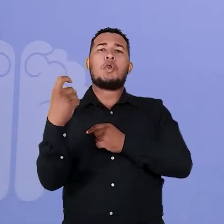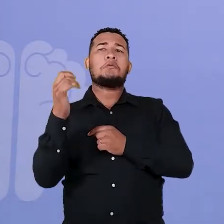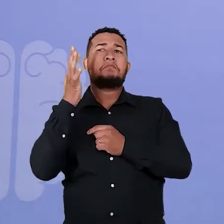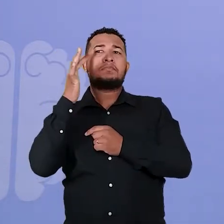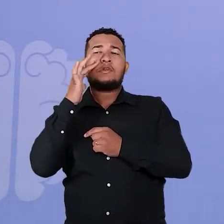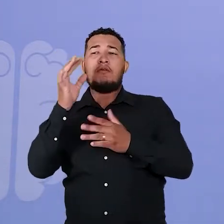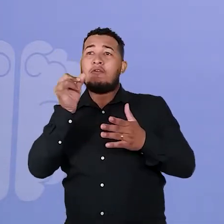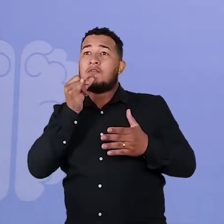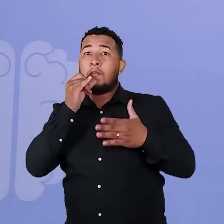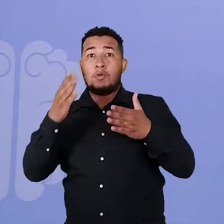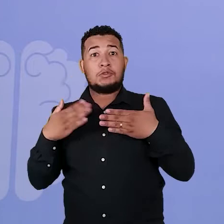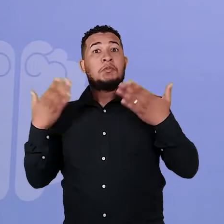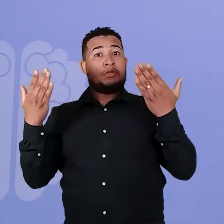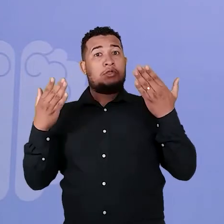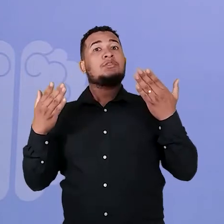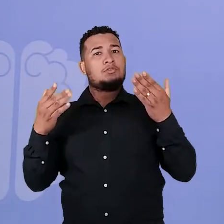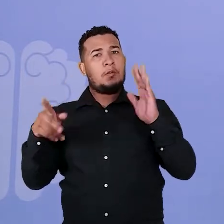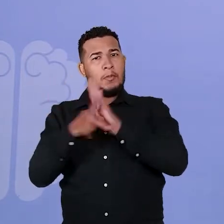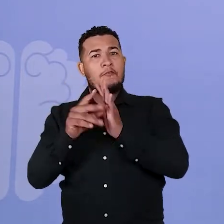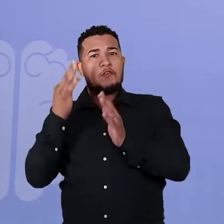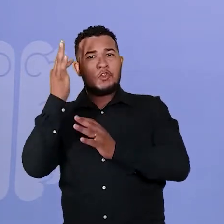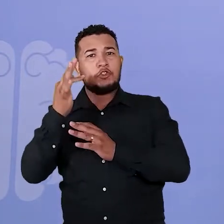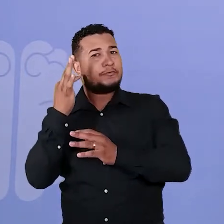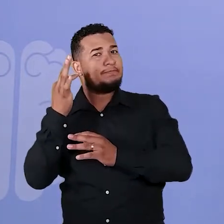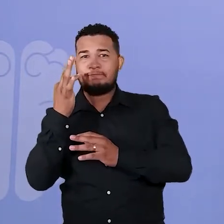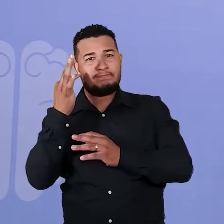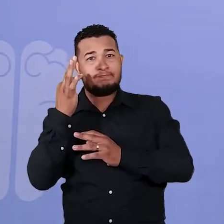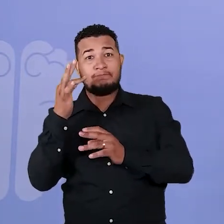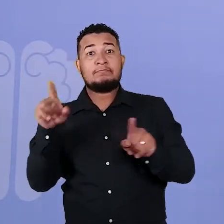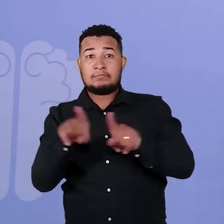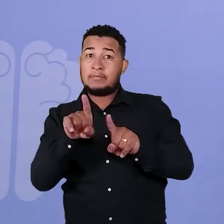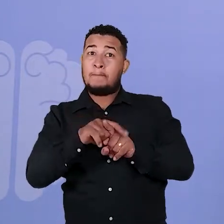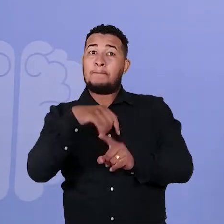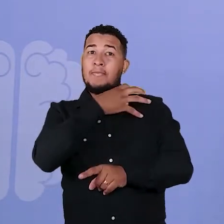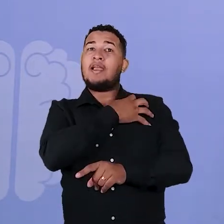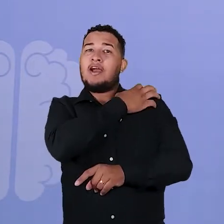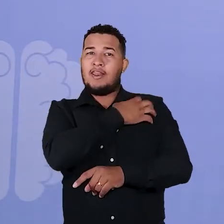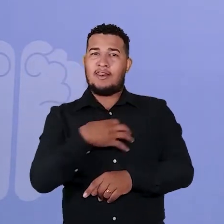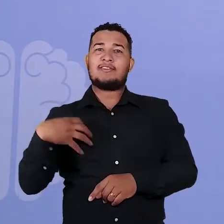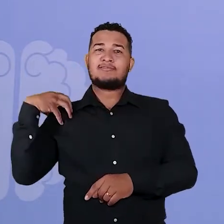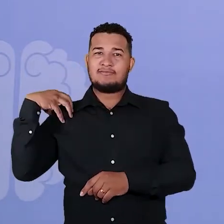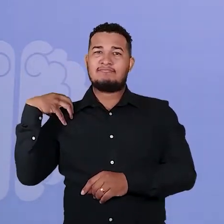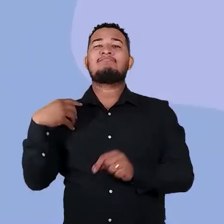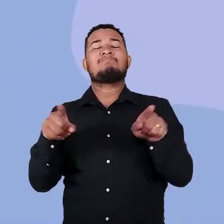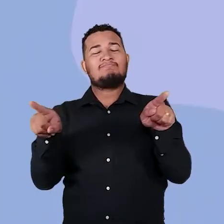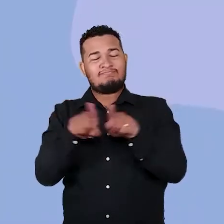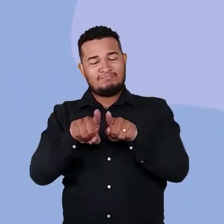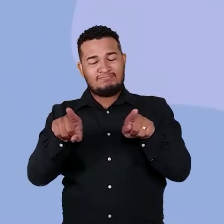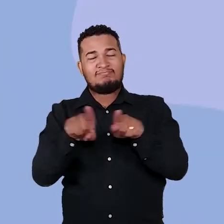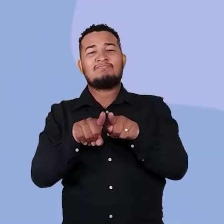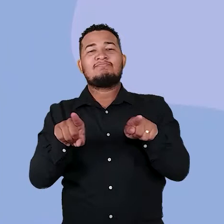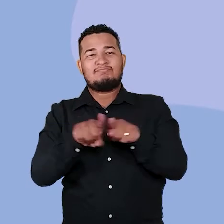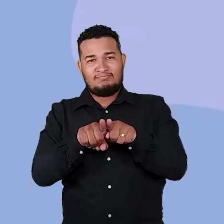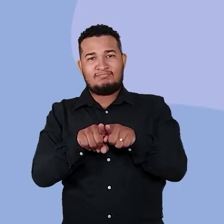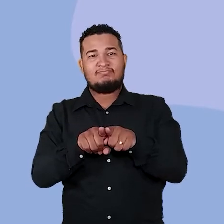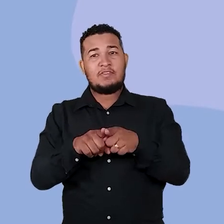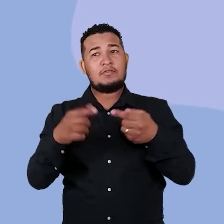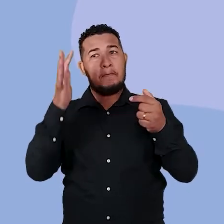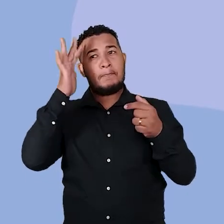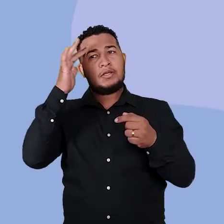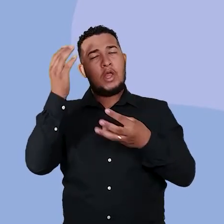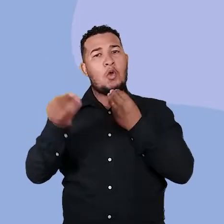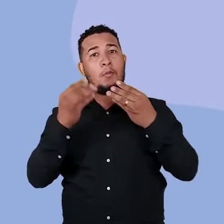único que pensou o espanto como origem da filosofia. Aristóteles, olhem lá na tela, também